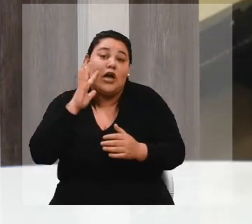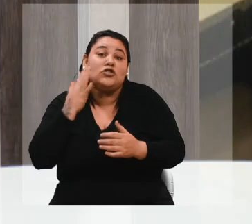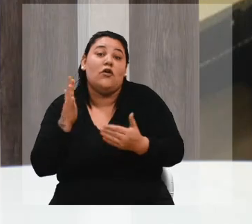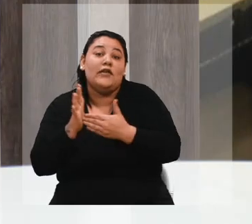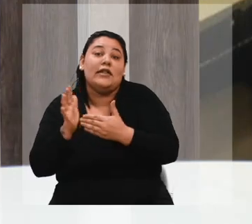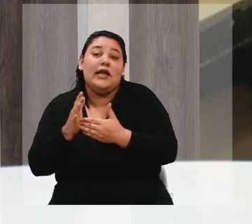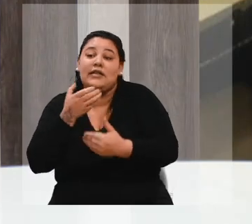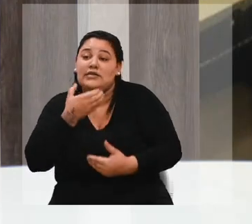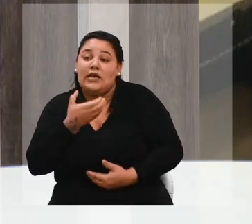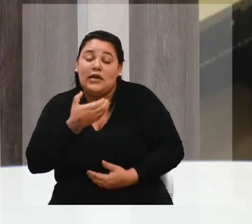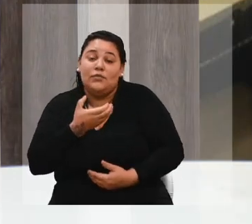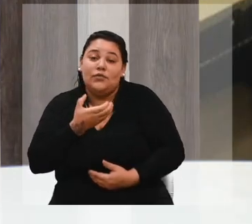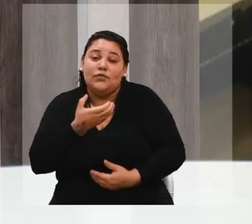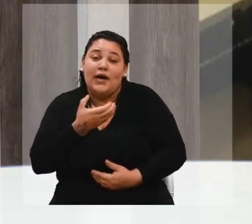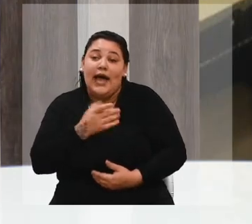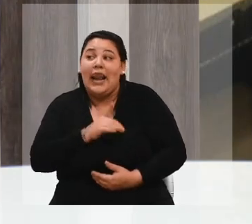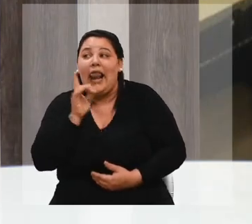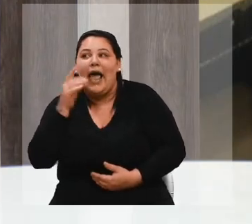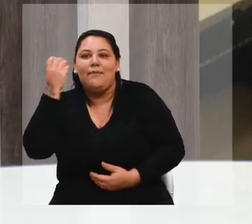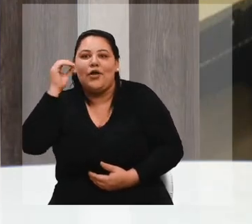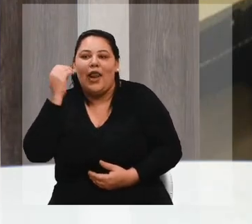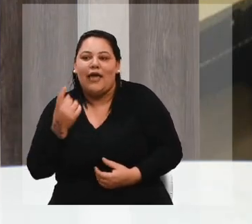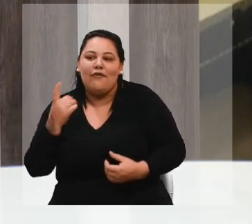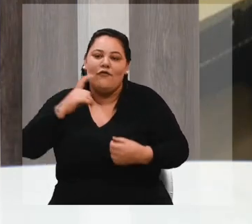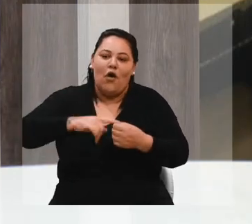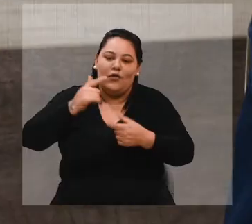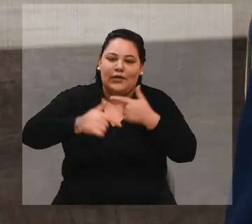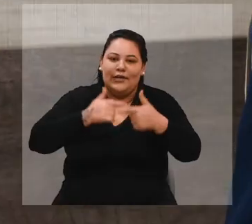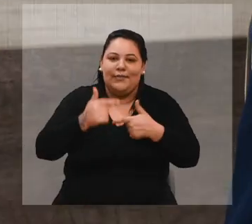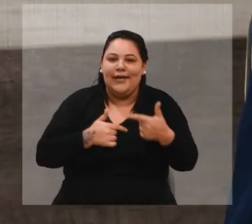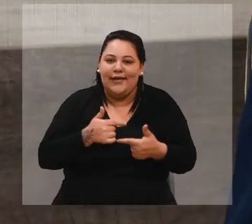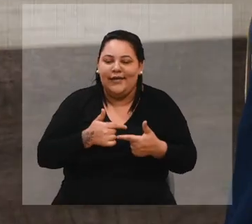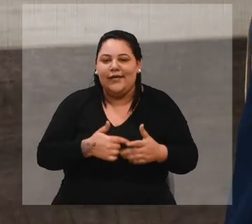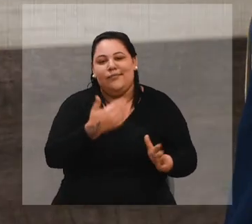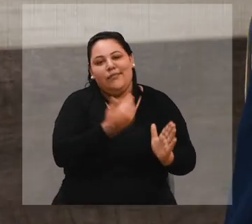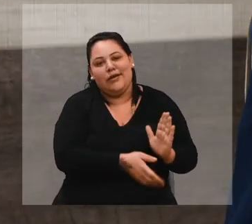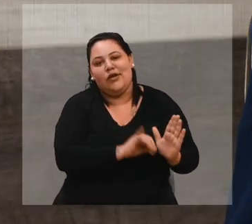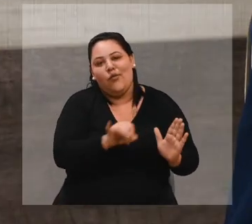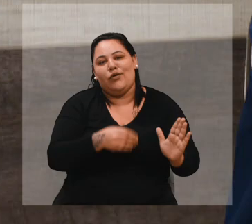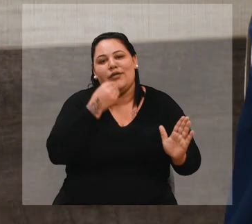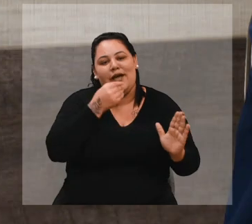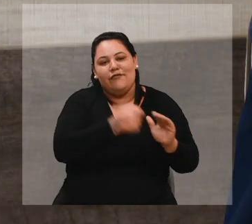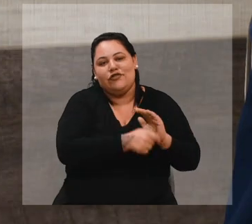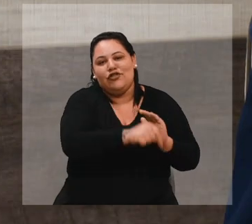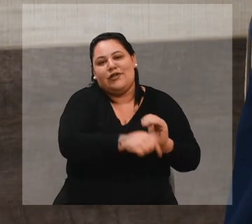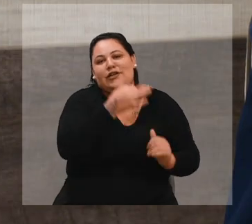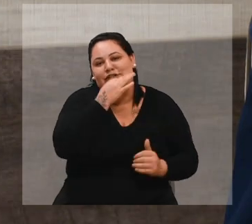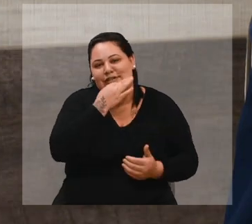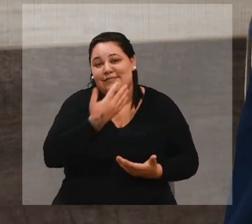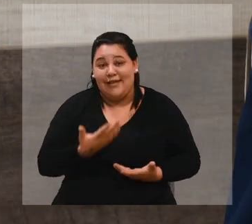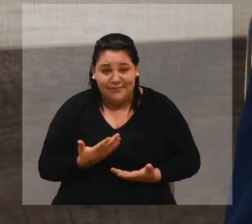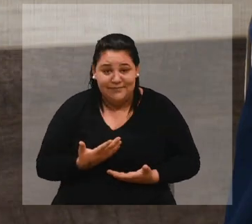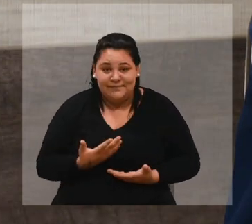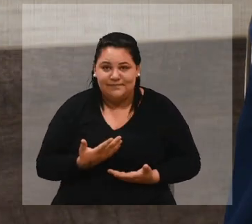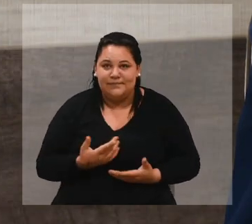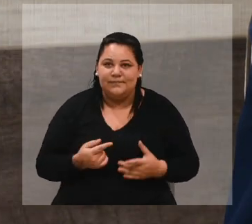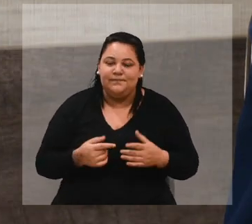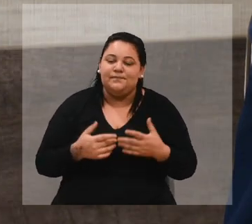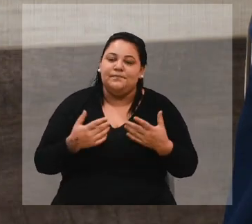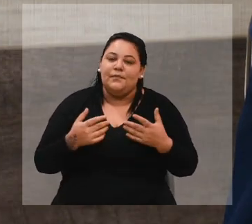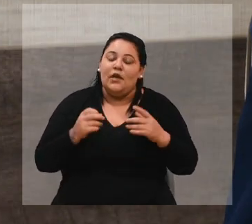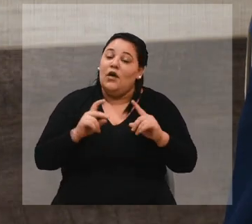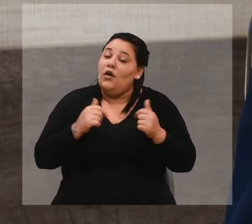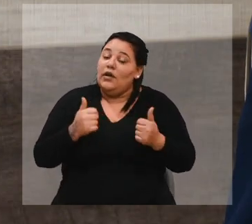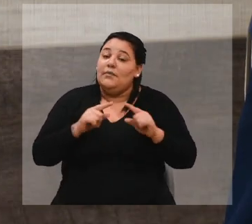Filho a operar todo vapor. E por que investir em Caxias do Sul? Totalmente. Mas, infelizmente, a gente precisa entender agora o nosso